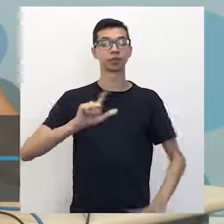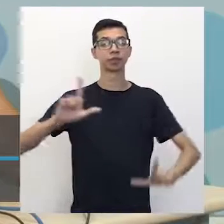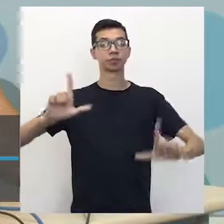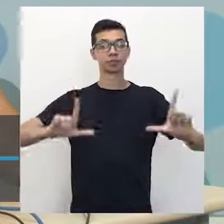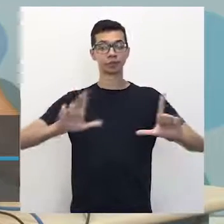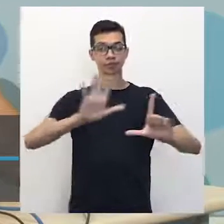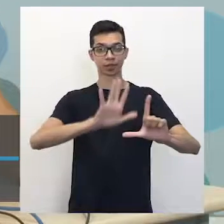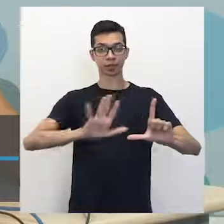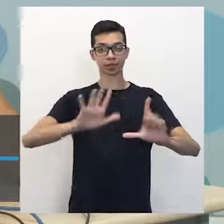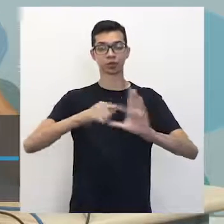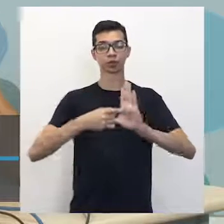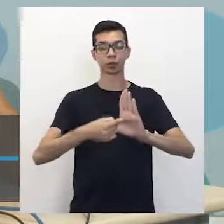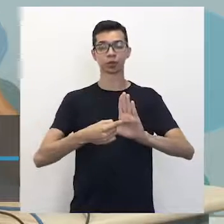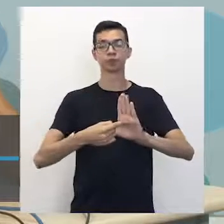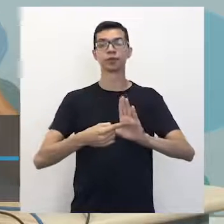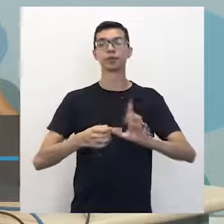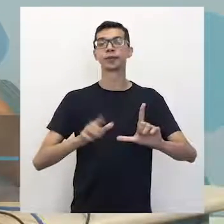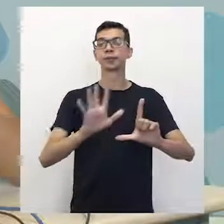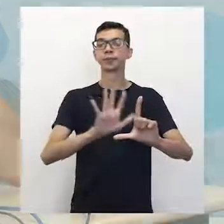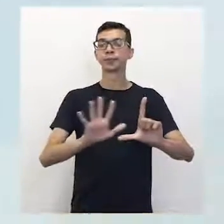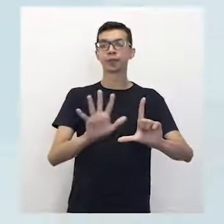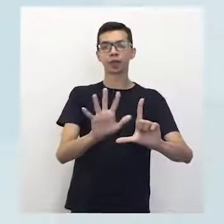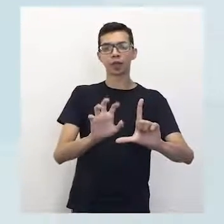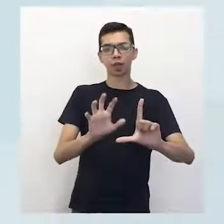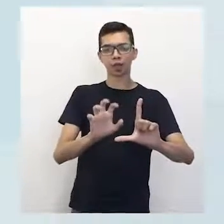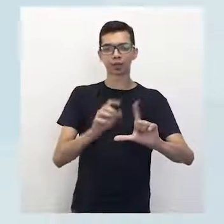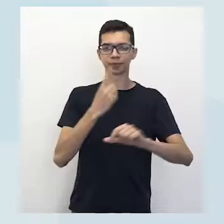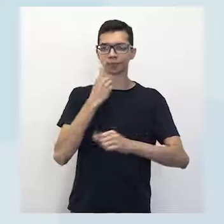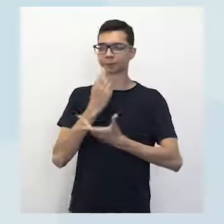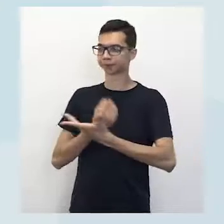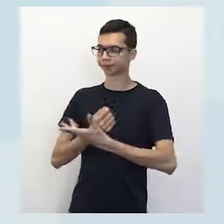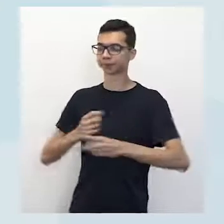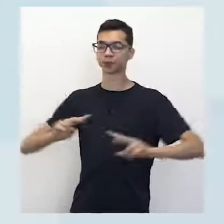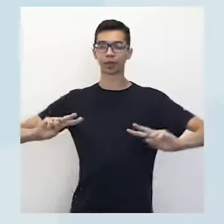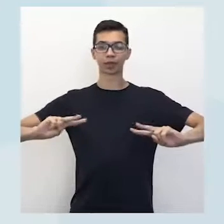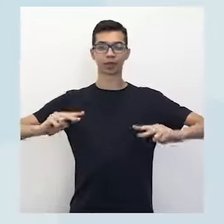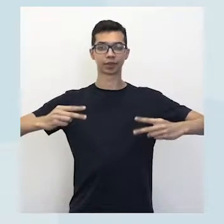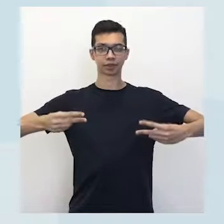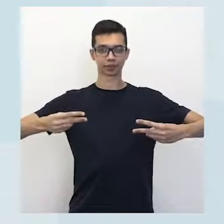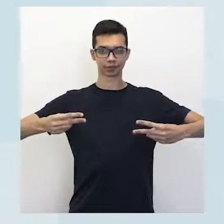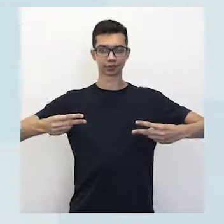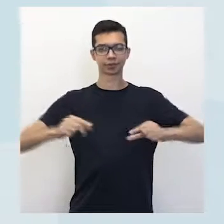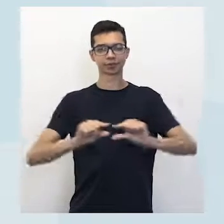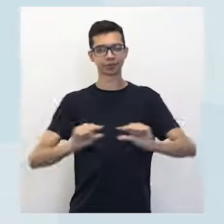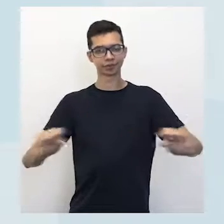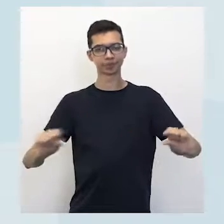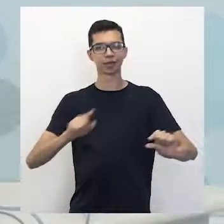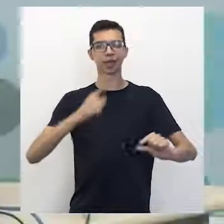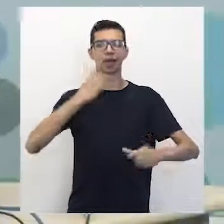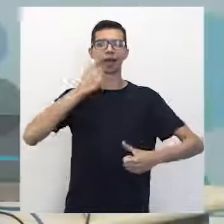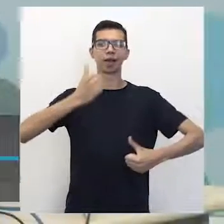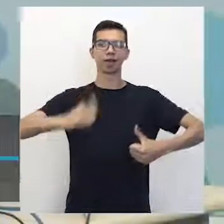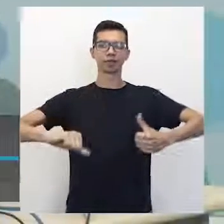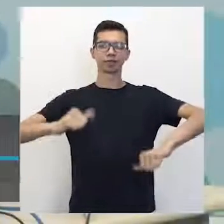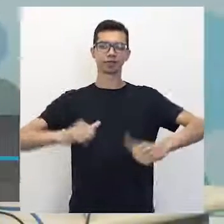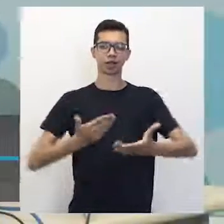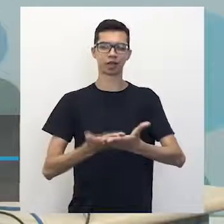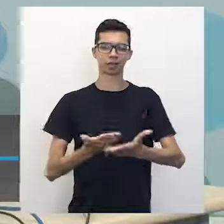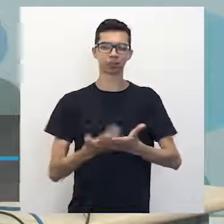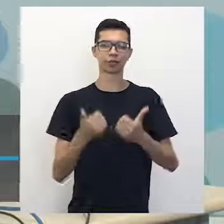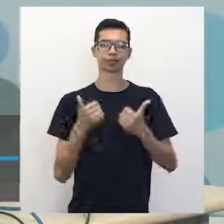tela o QR Code e também o link para vocês avaliarem a nossa aula, certo?